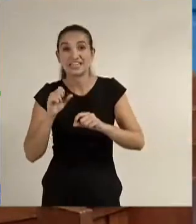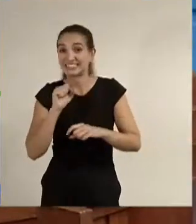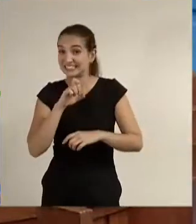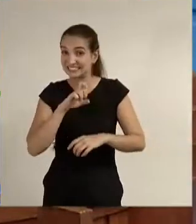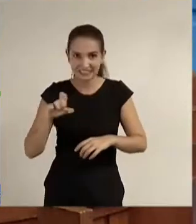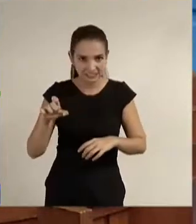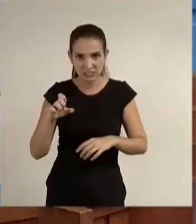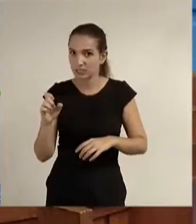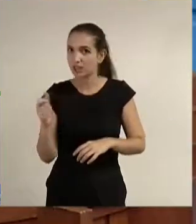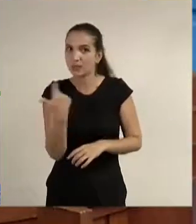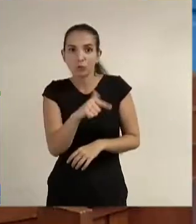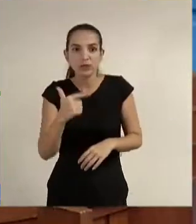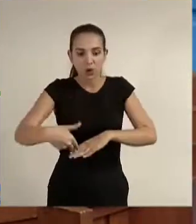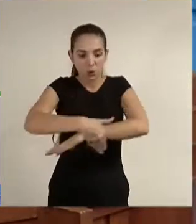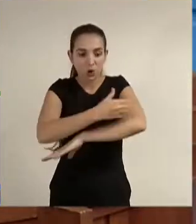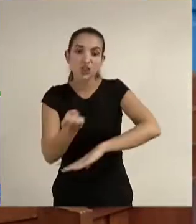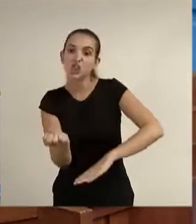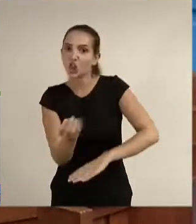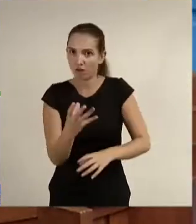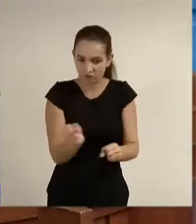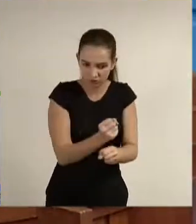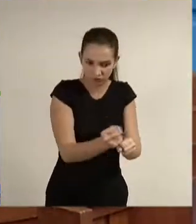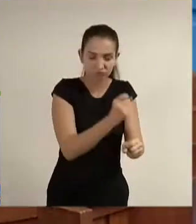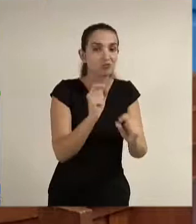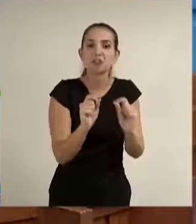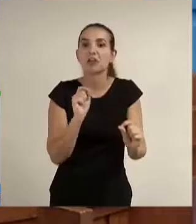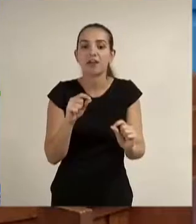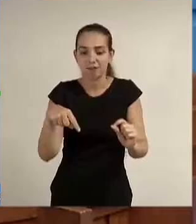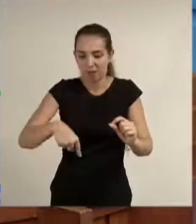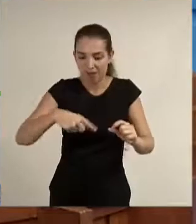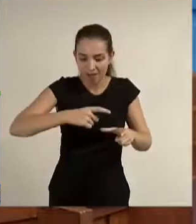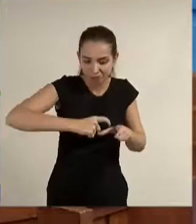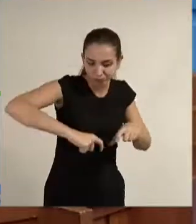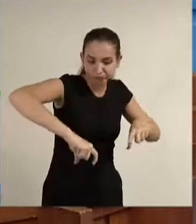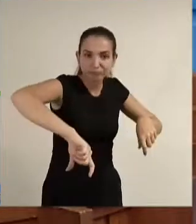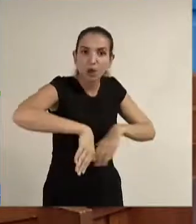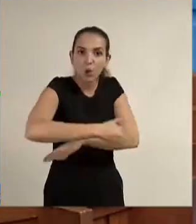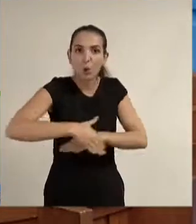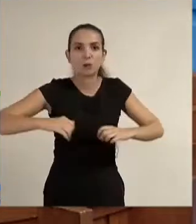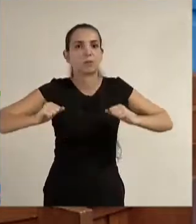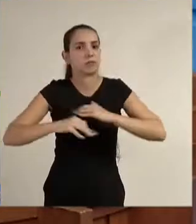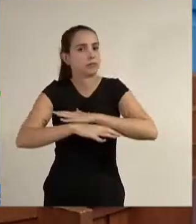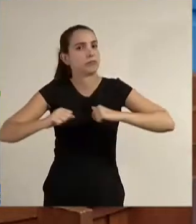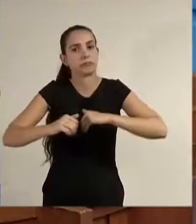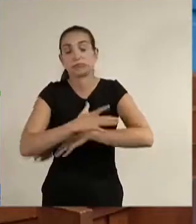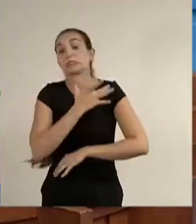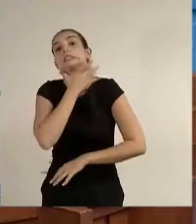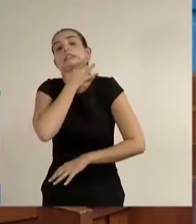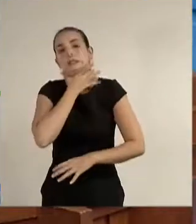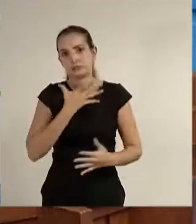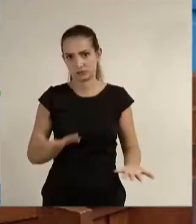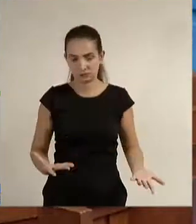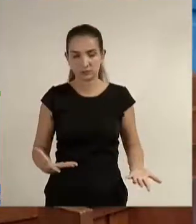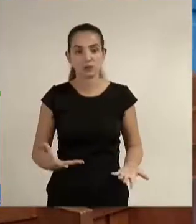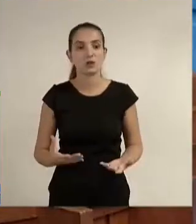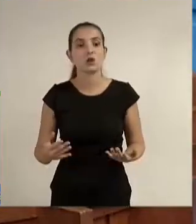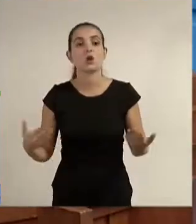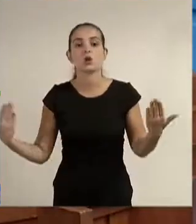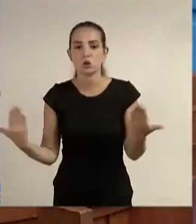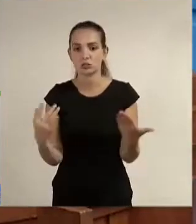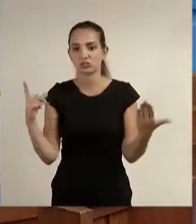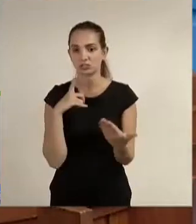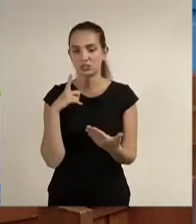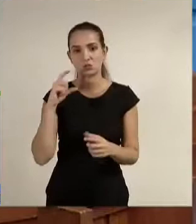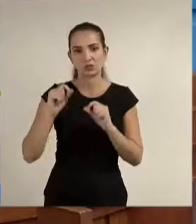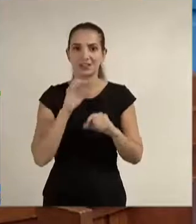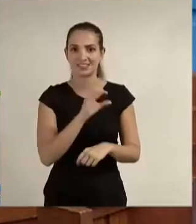aí depende muito da concessionária, da CCR-MS Vias, que é hoje a dona da concessão da